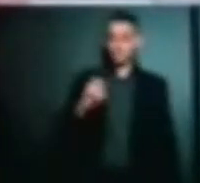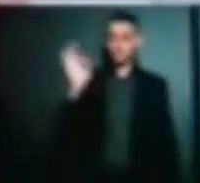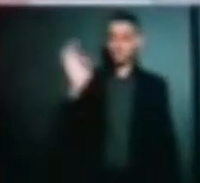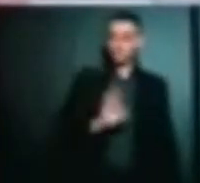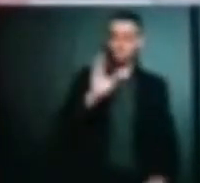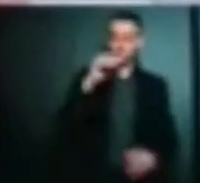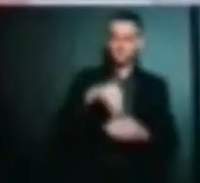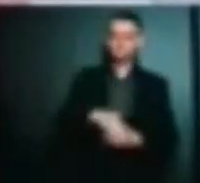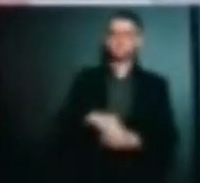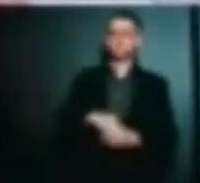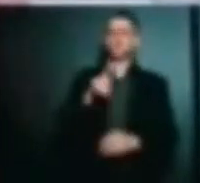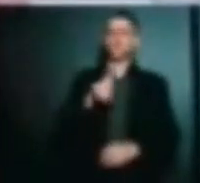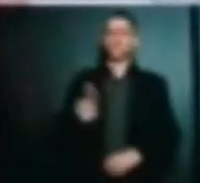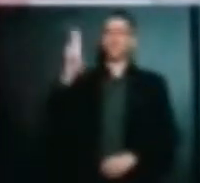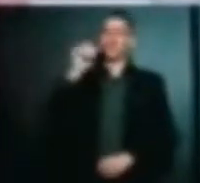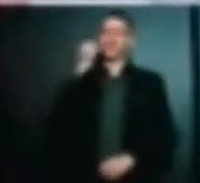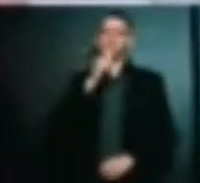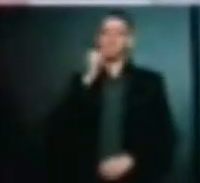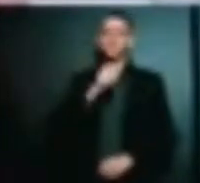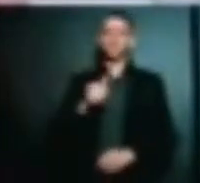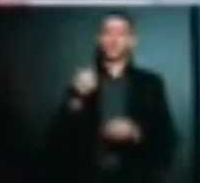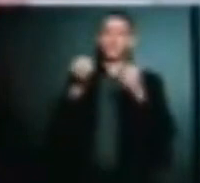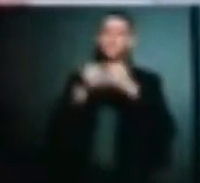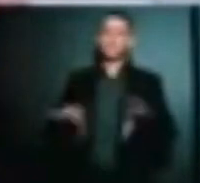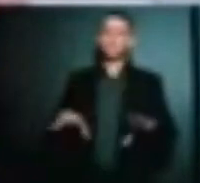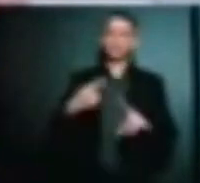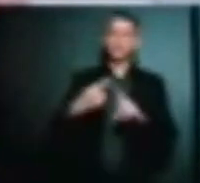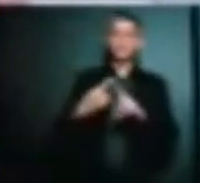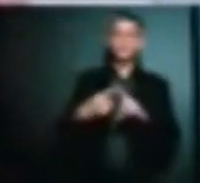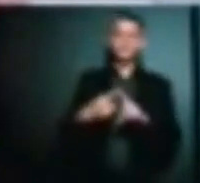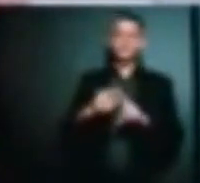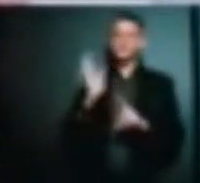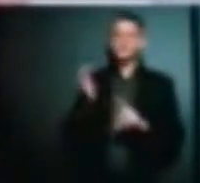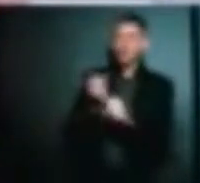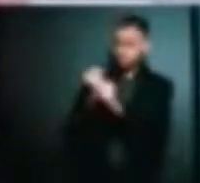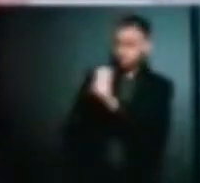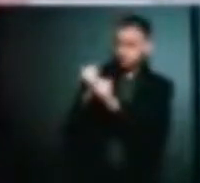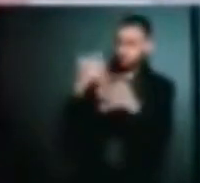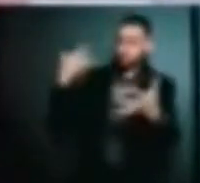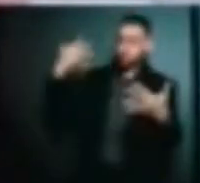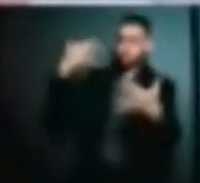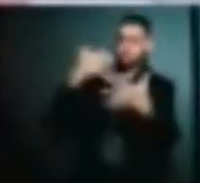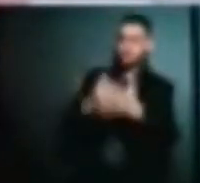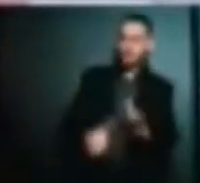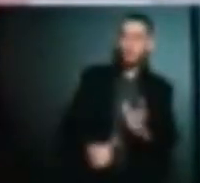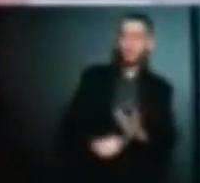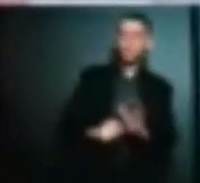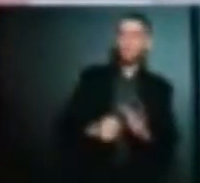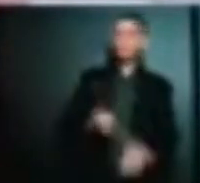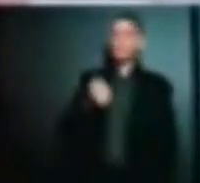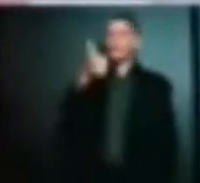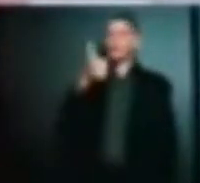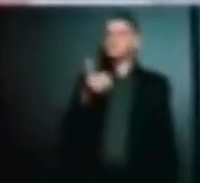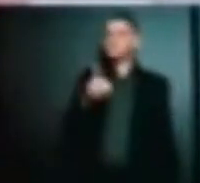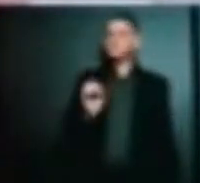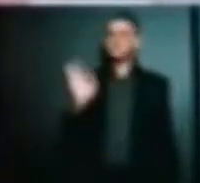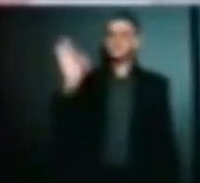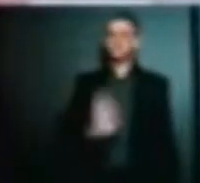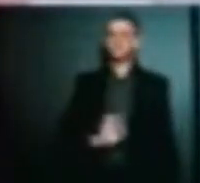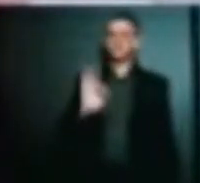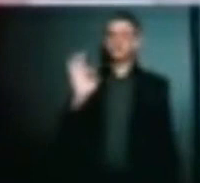nas universidades, as mulheres estariam sendo prejudicadas, pois há décadas as mulheres já são quase 60%